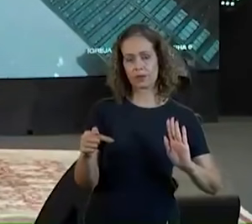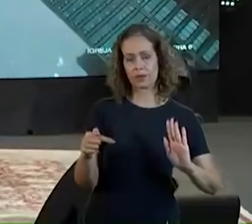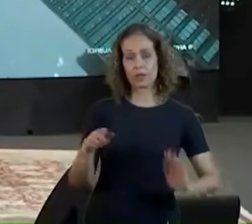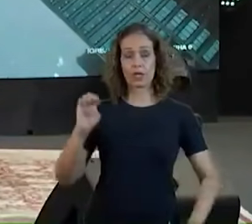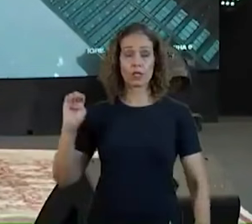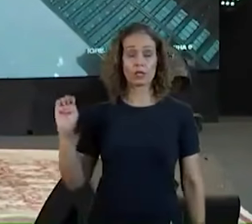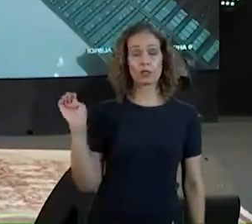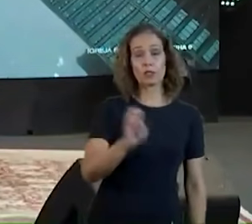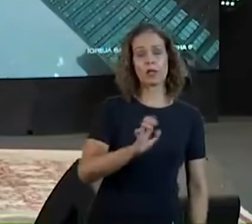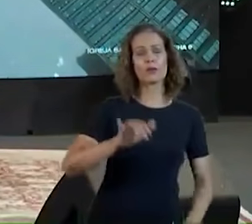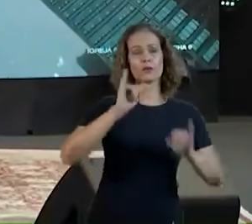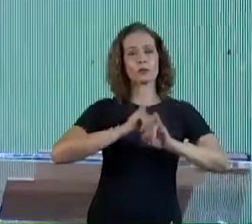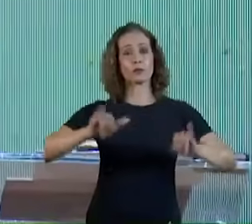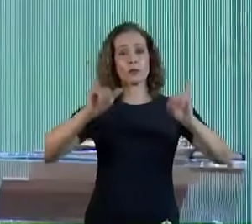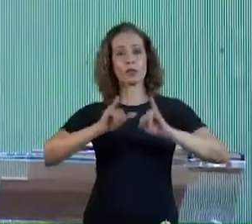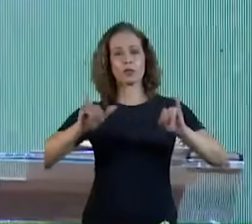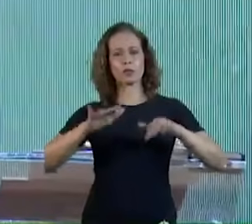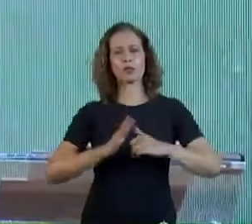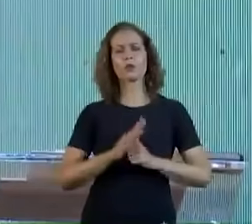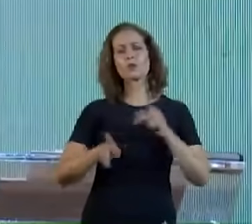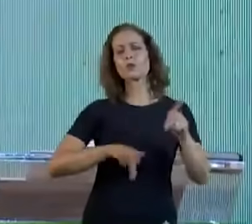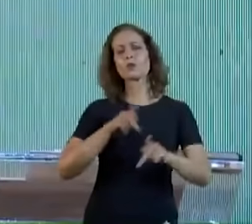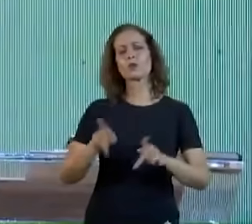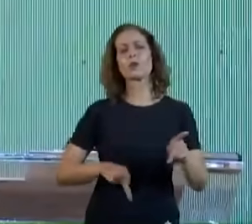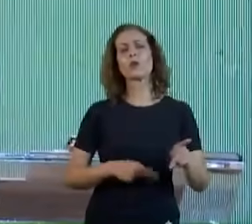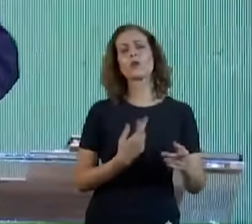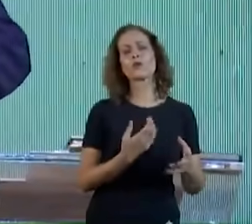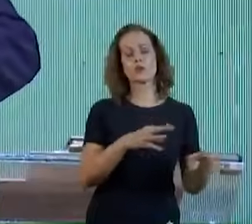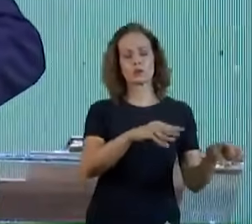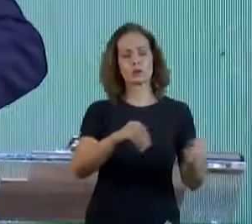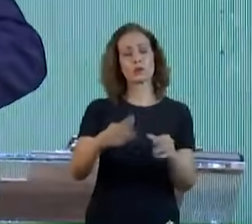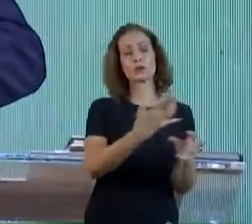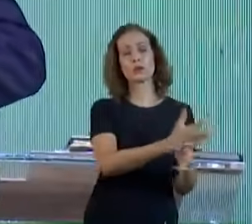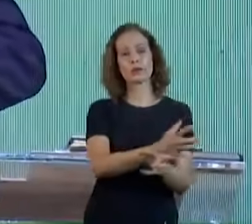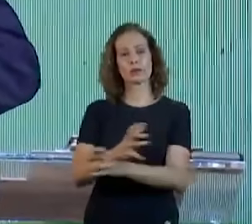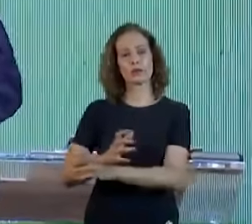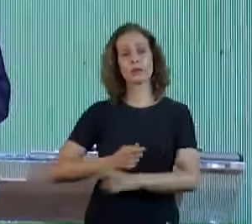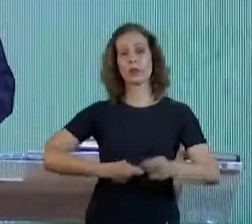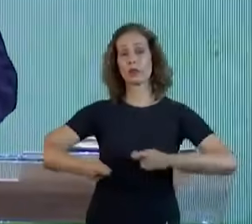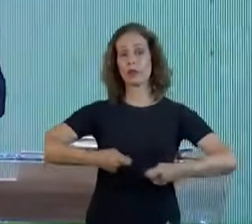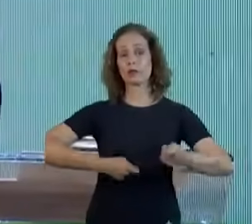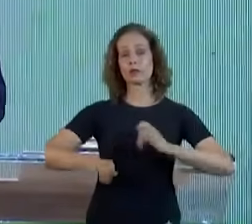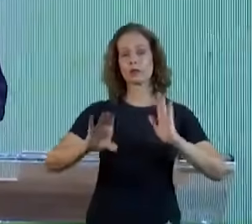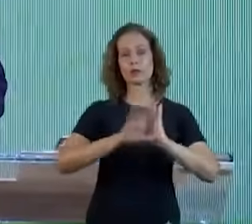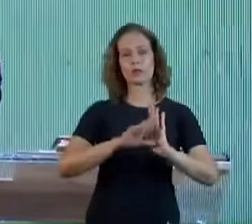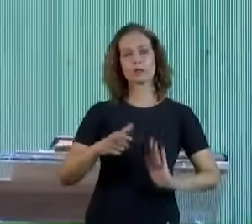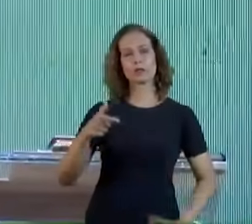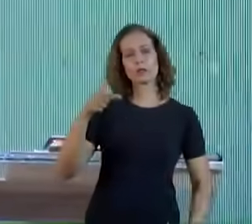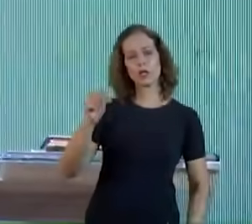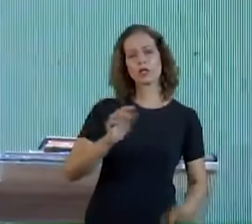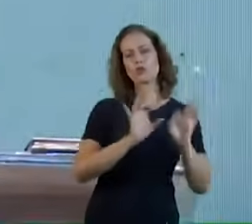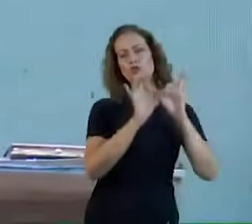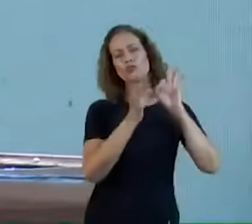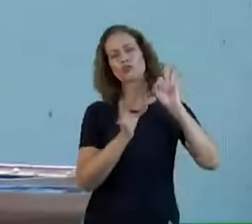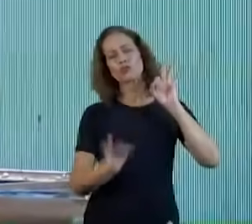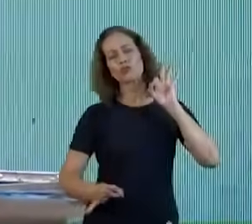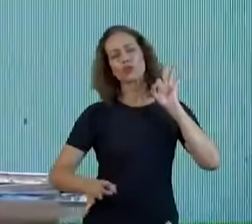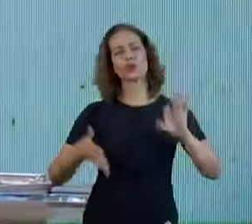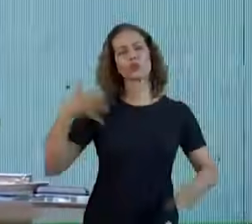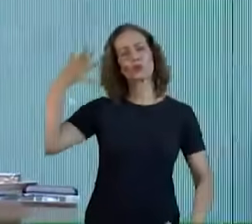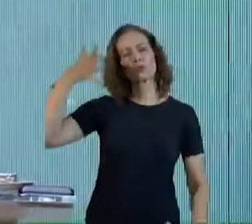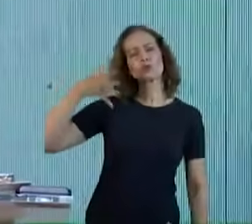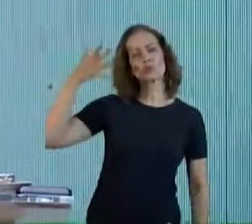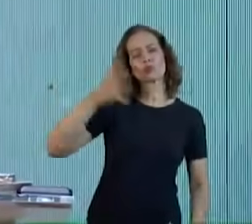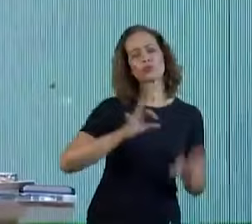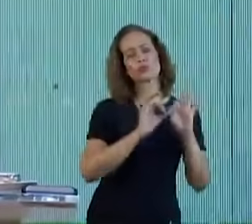Estevão está falando do povo no deserto. Atos capítulo 7 é um dos maiores discursos da Bíblia. Os três maiores